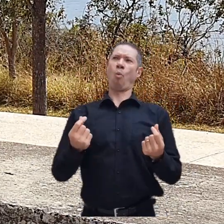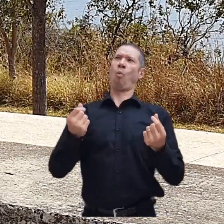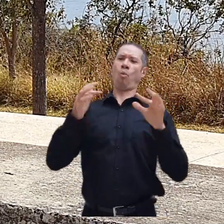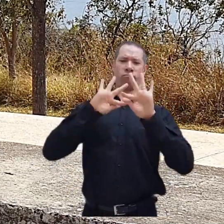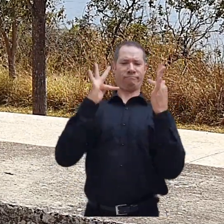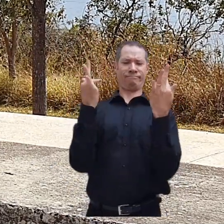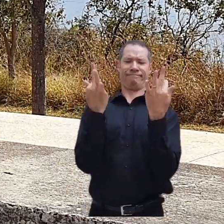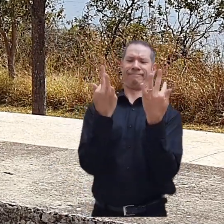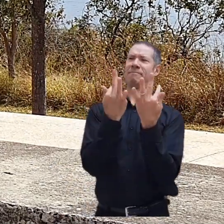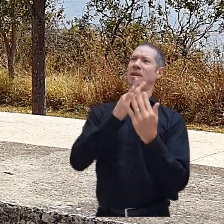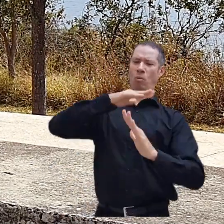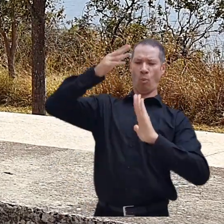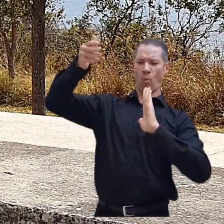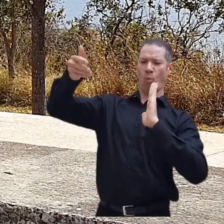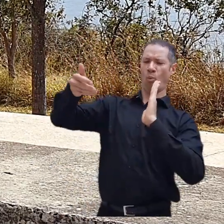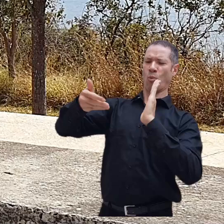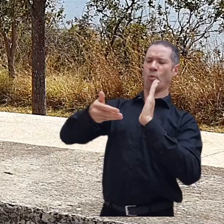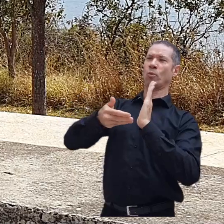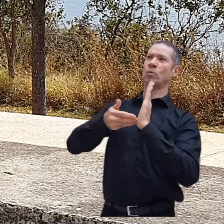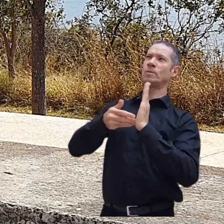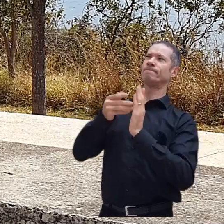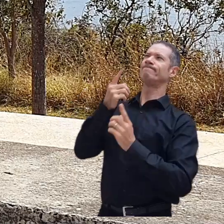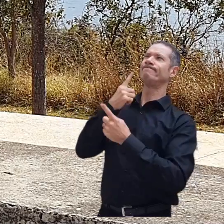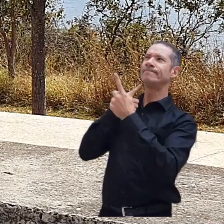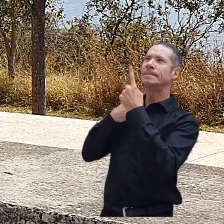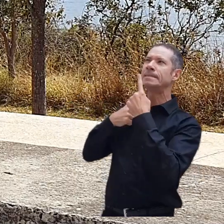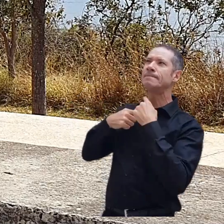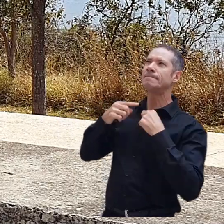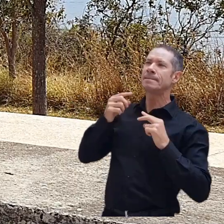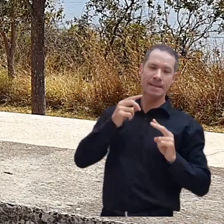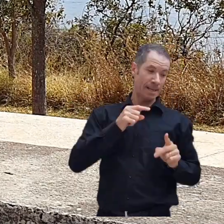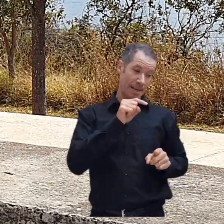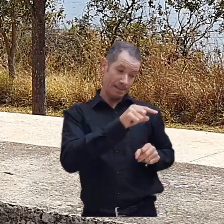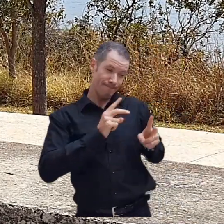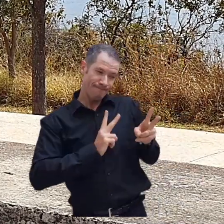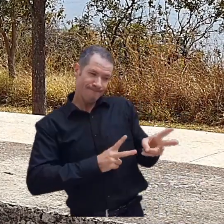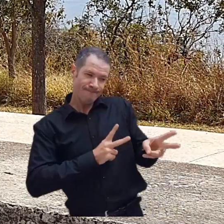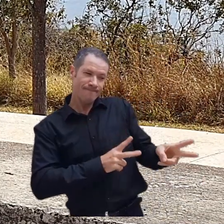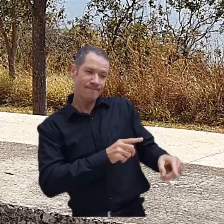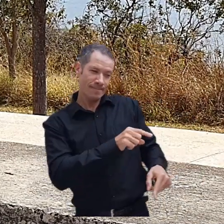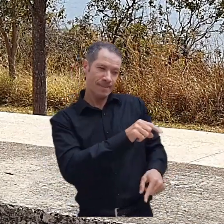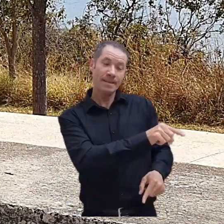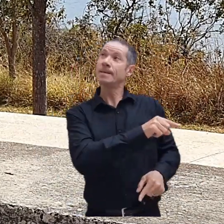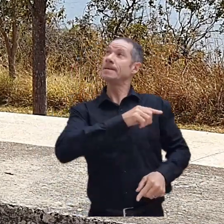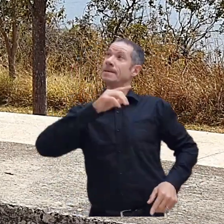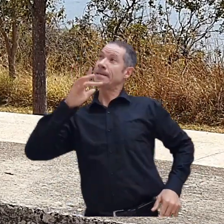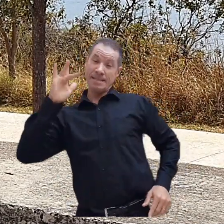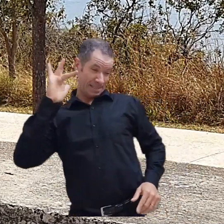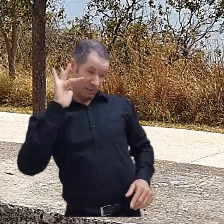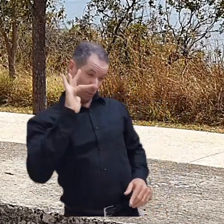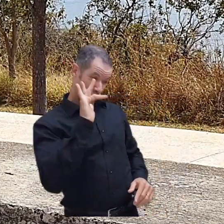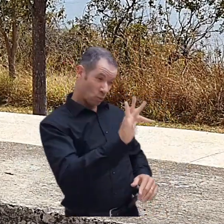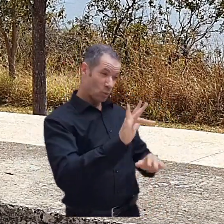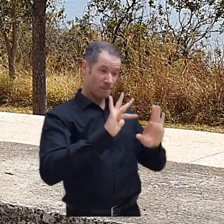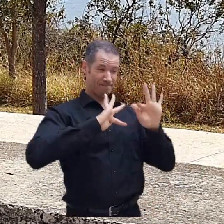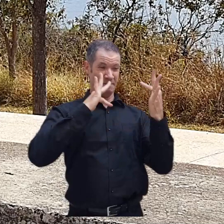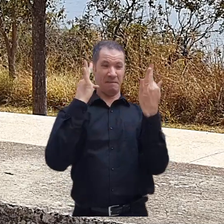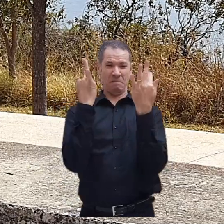tem. Quero vê-lo continuar assim. Se tocares em